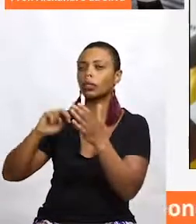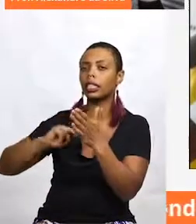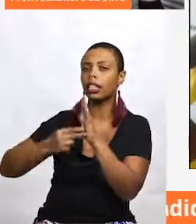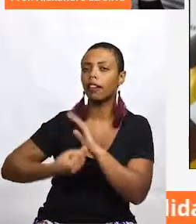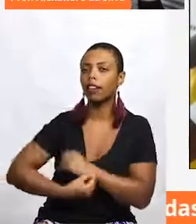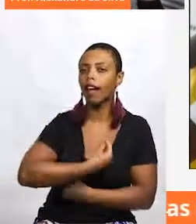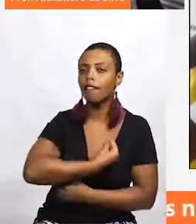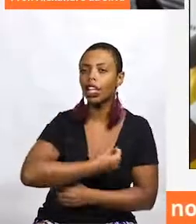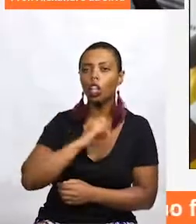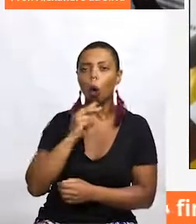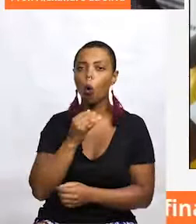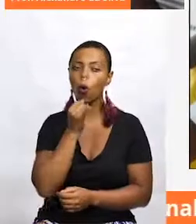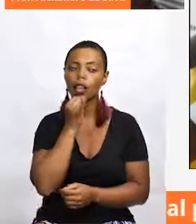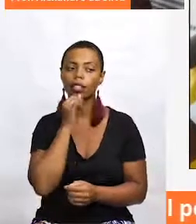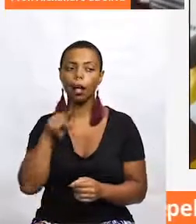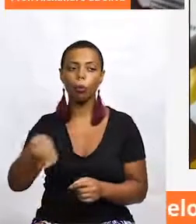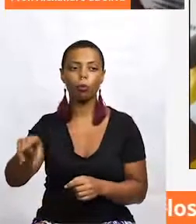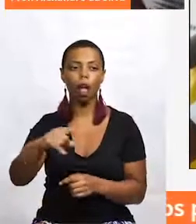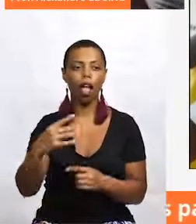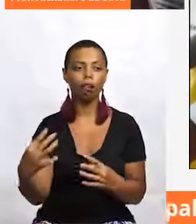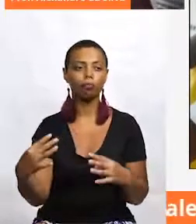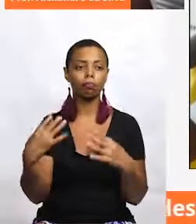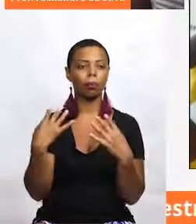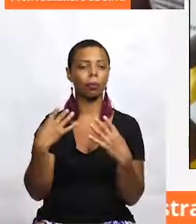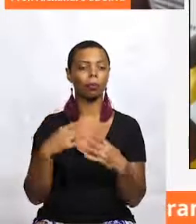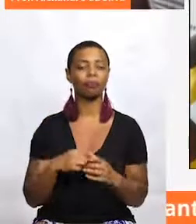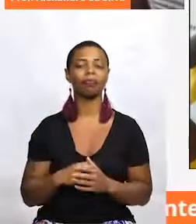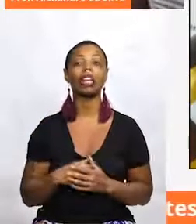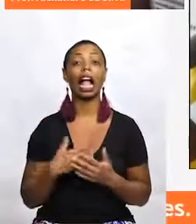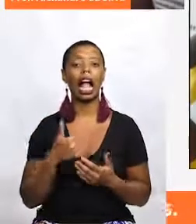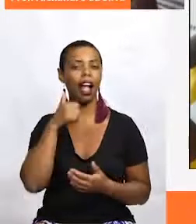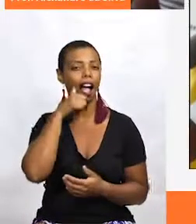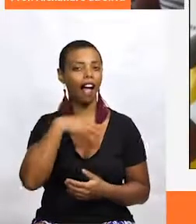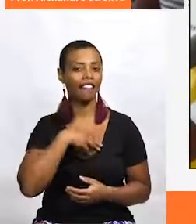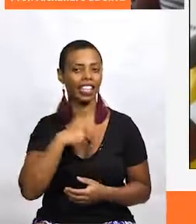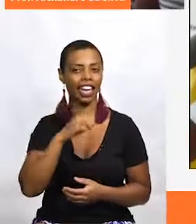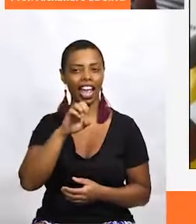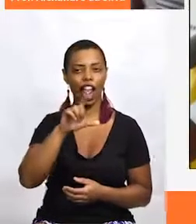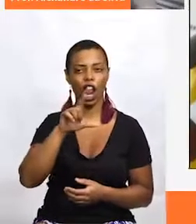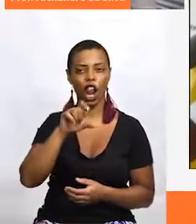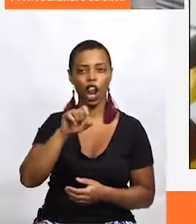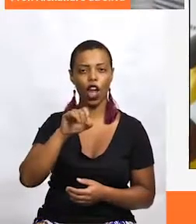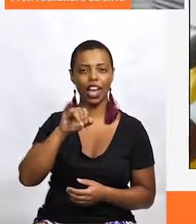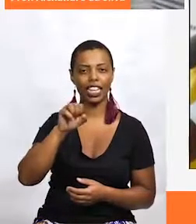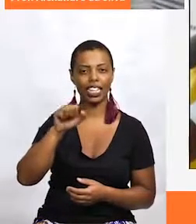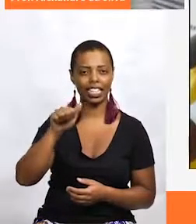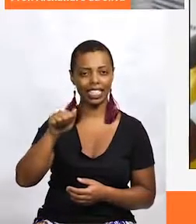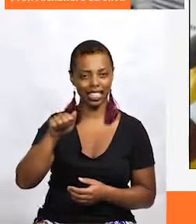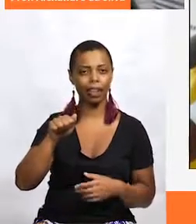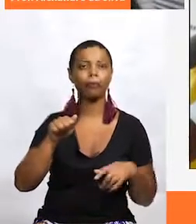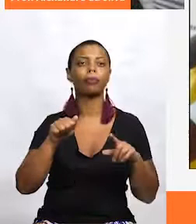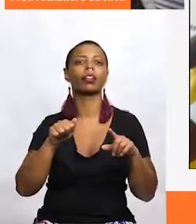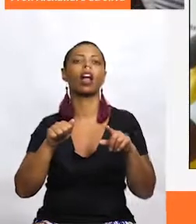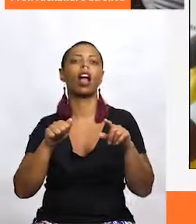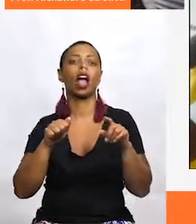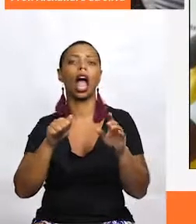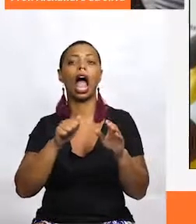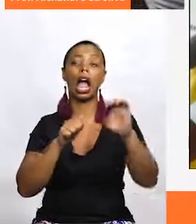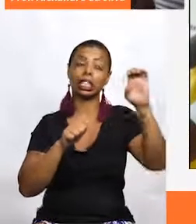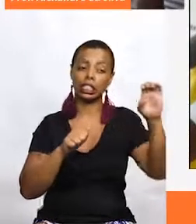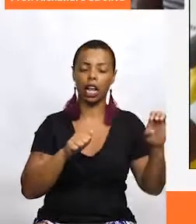exemplo, mas é isso. E a minha filha Heloísa, Heloísa à esquerda e a Isha à